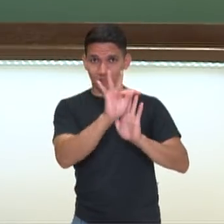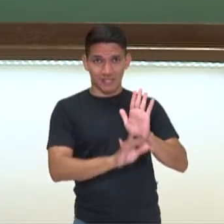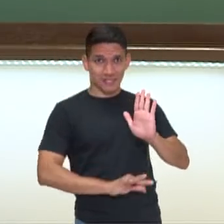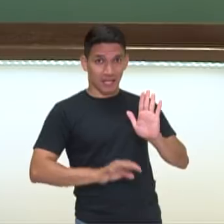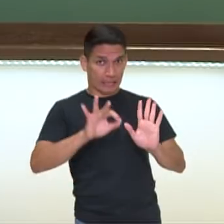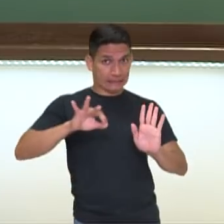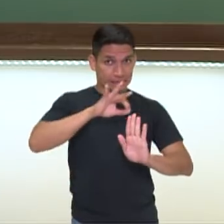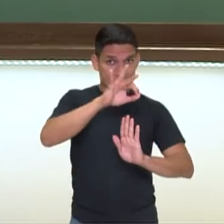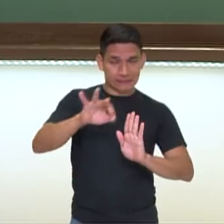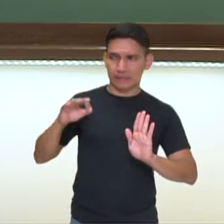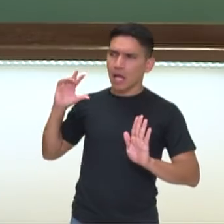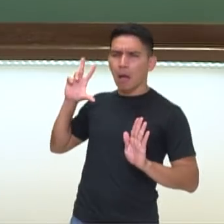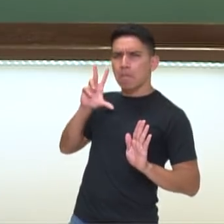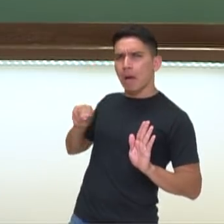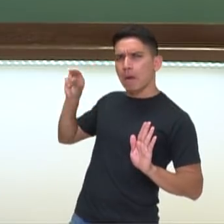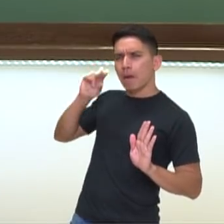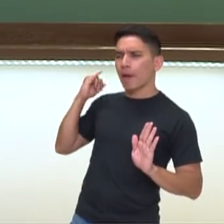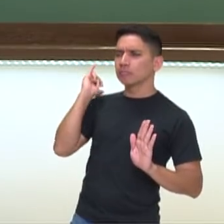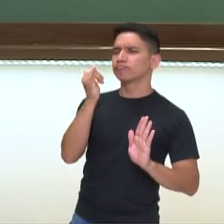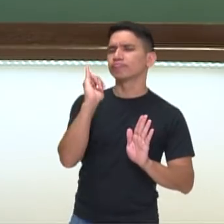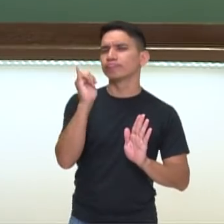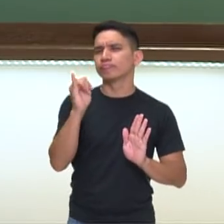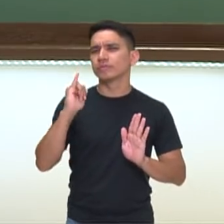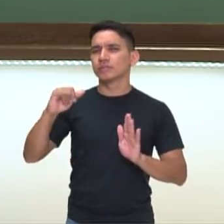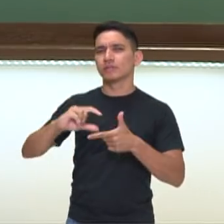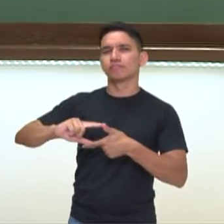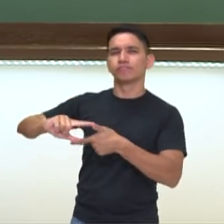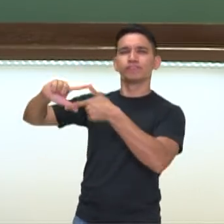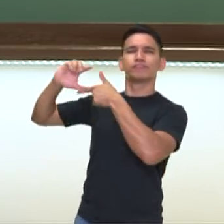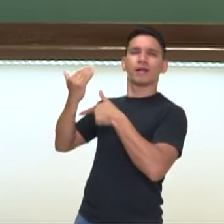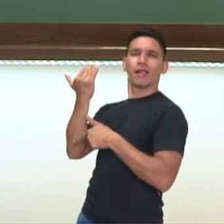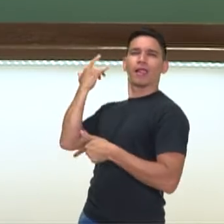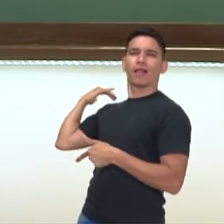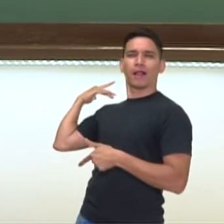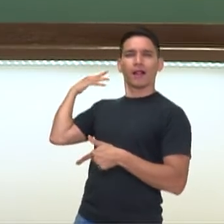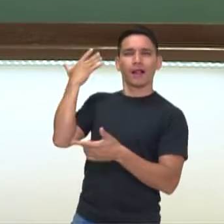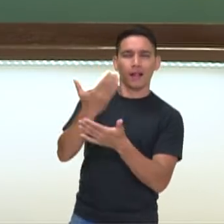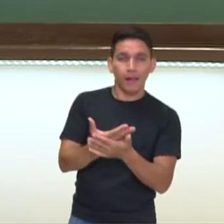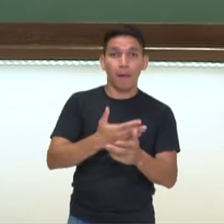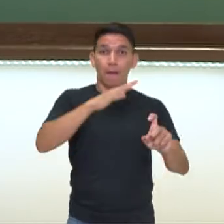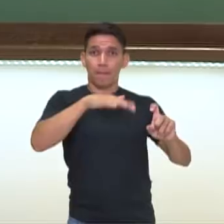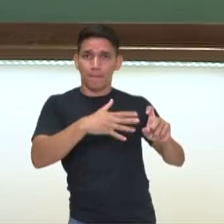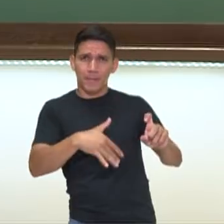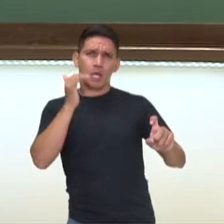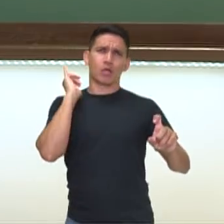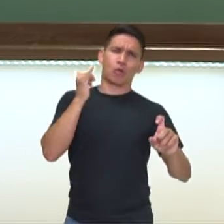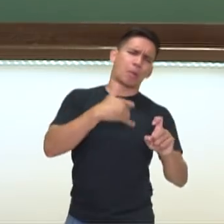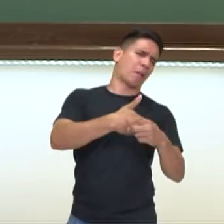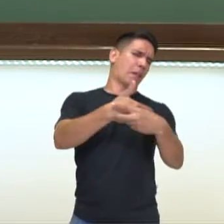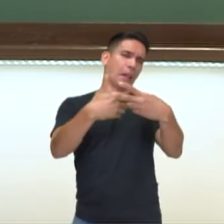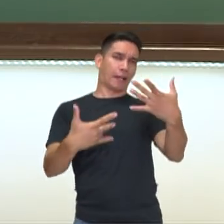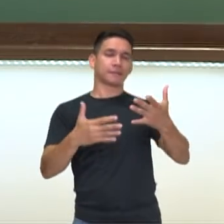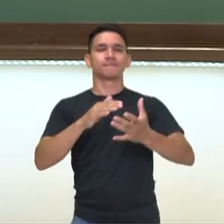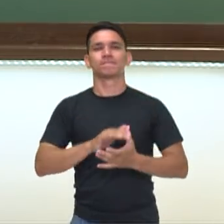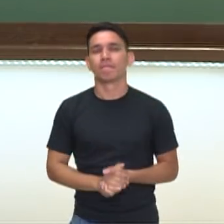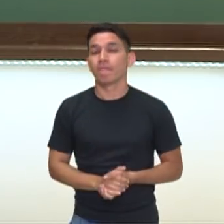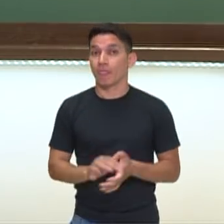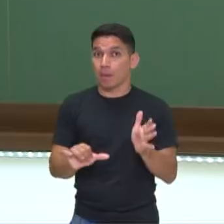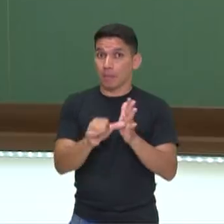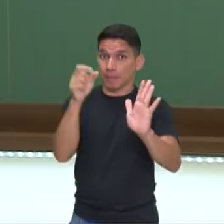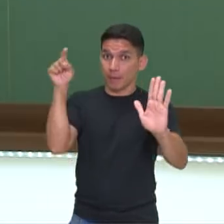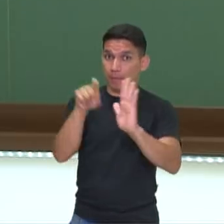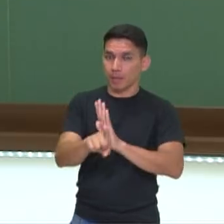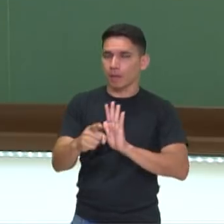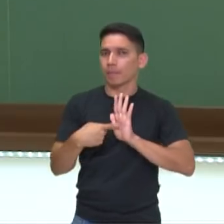sagrados orais e ancestralidade, no recorte sobre mitos, contos, lendas e fábulas. Bom, nosso primeiro quiz